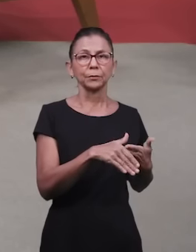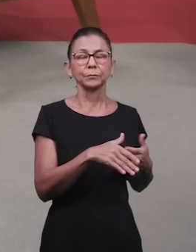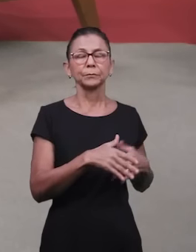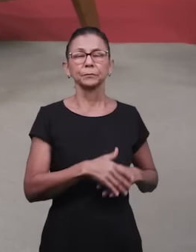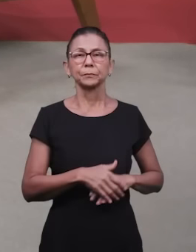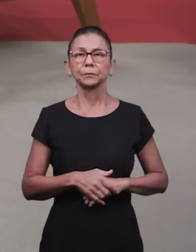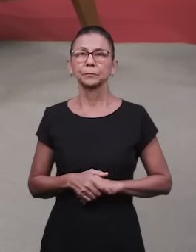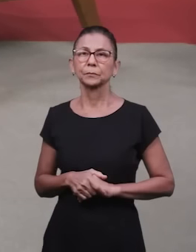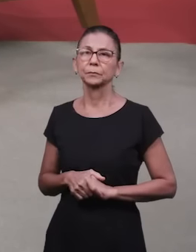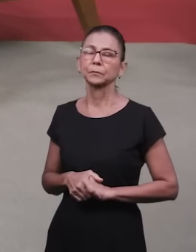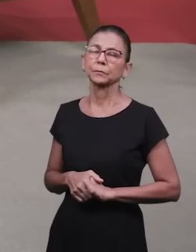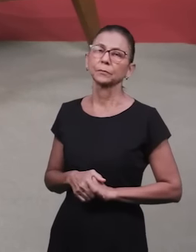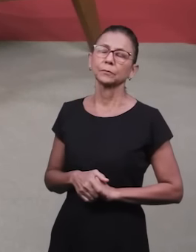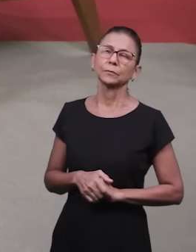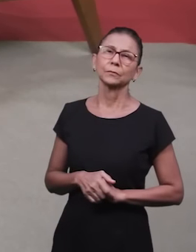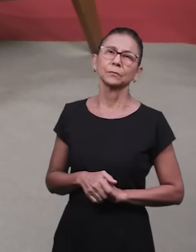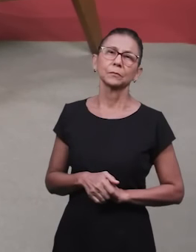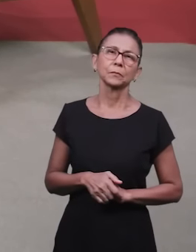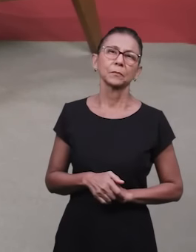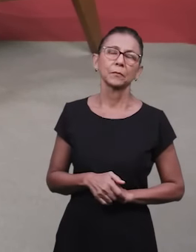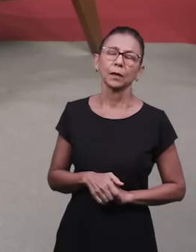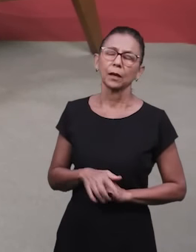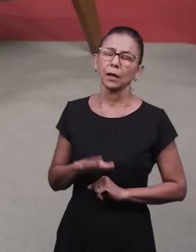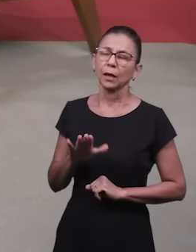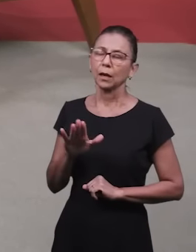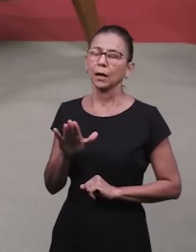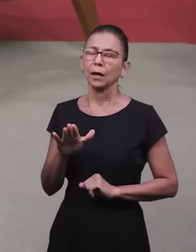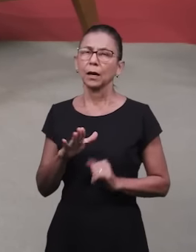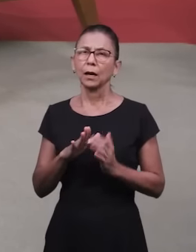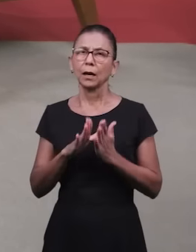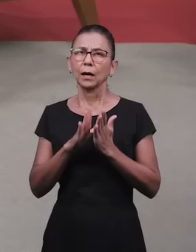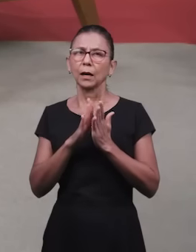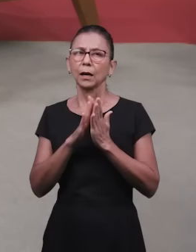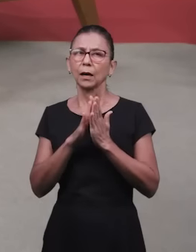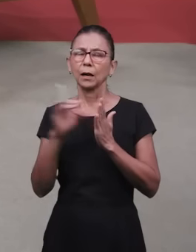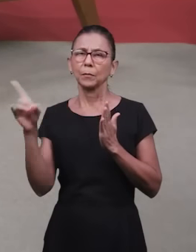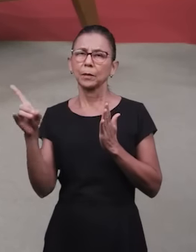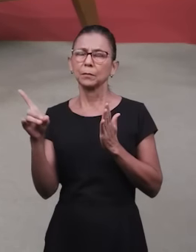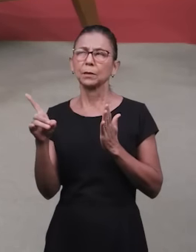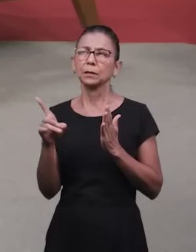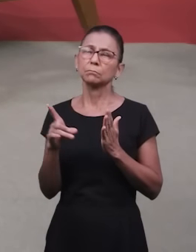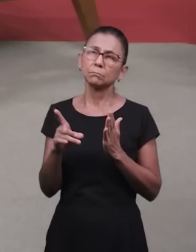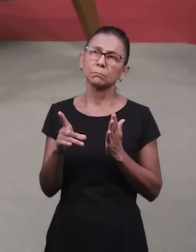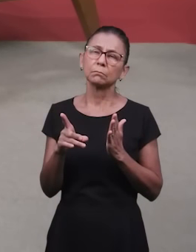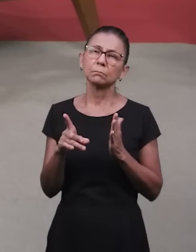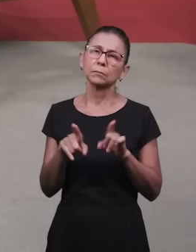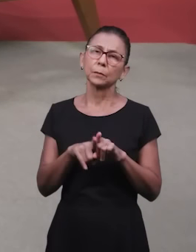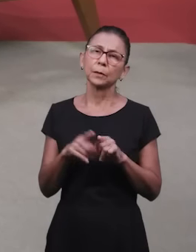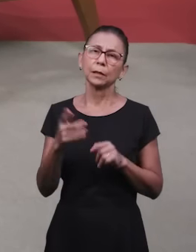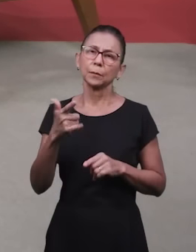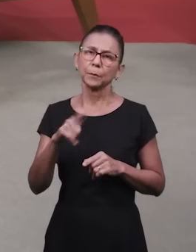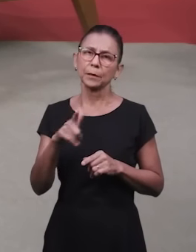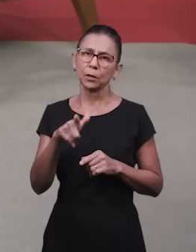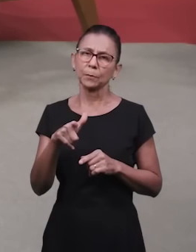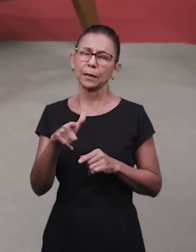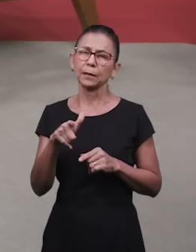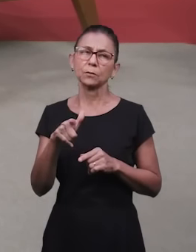a Bíblia é muito repetitiva, eu acho que é até uma forma de você... Faz parte dessa didática que você falou. Exato, a didática é uma